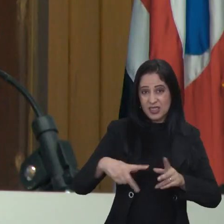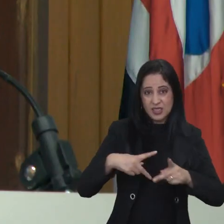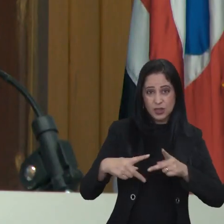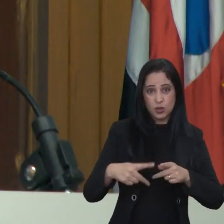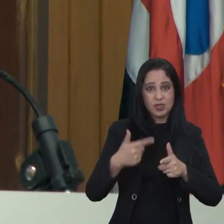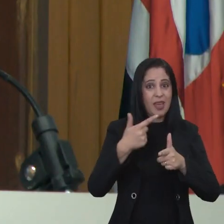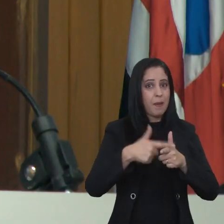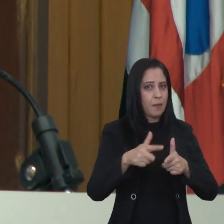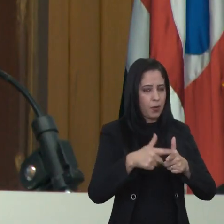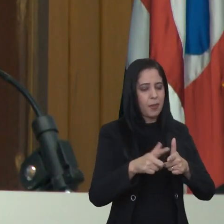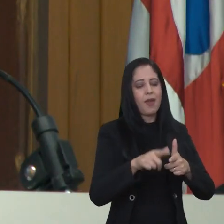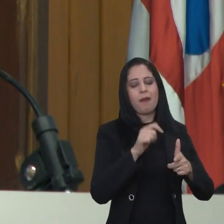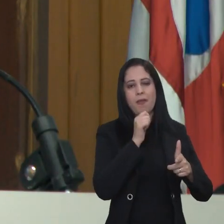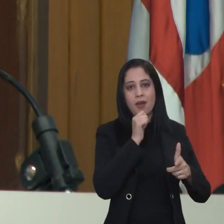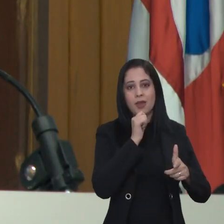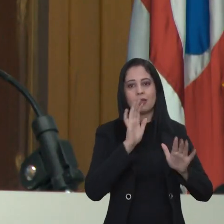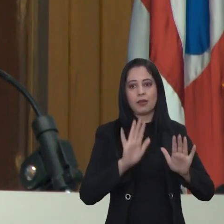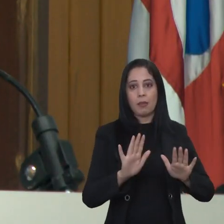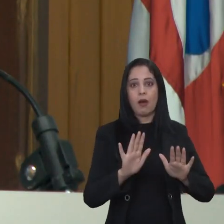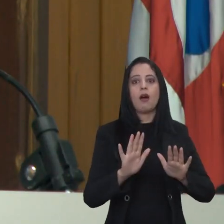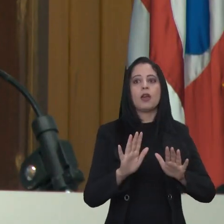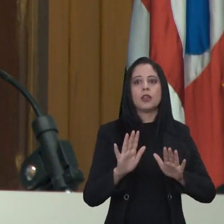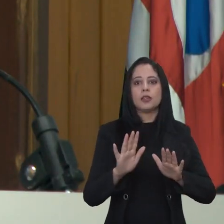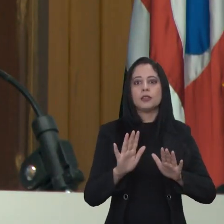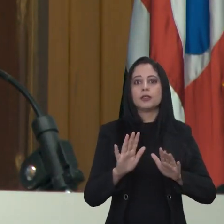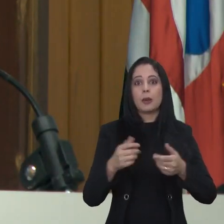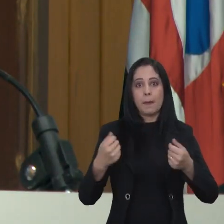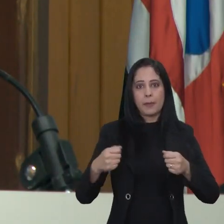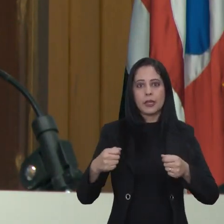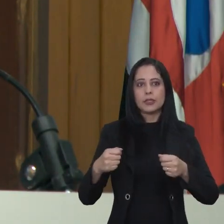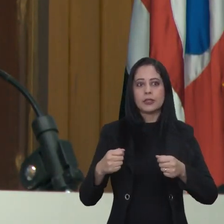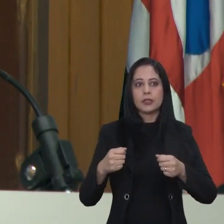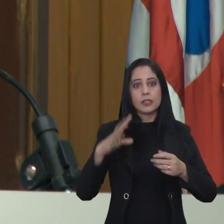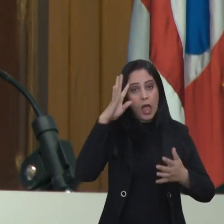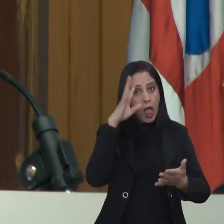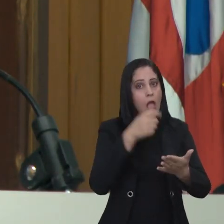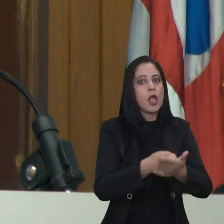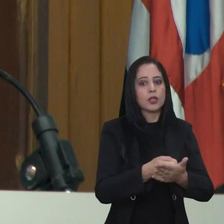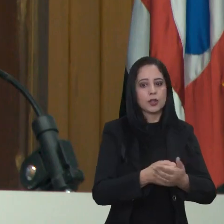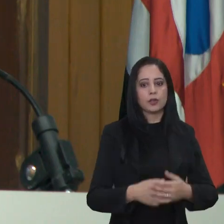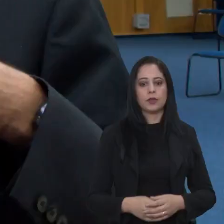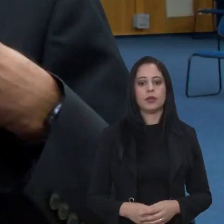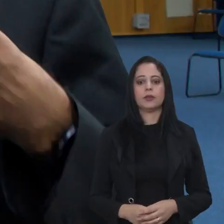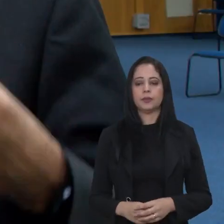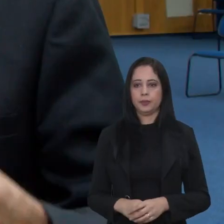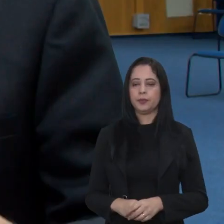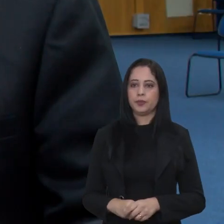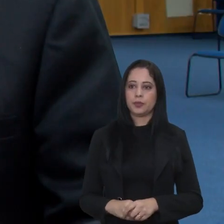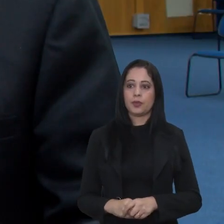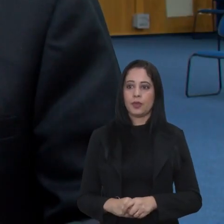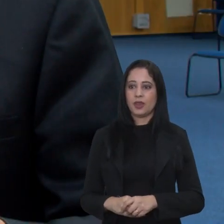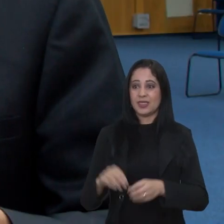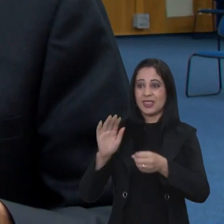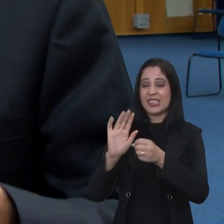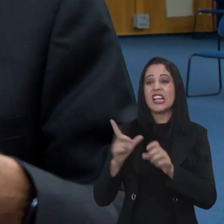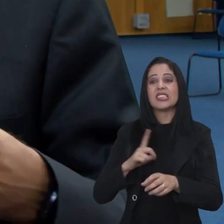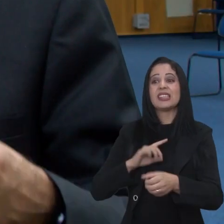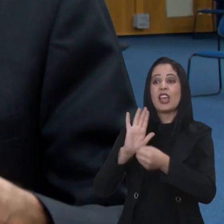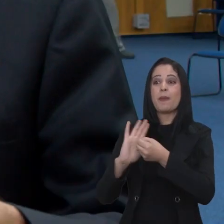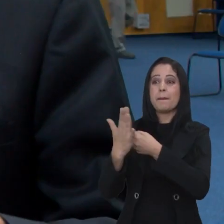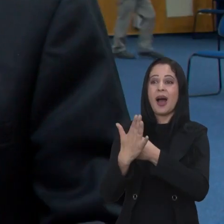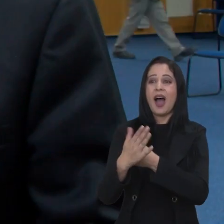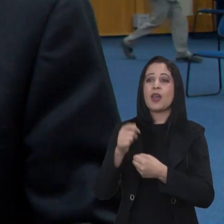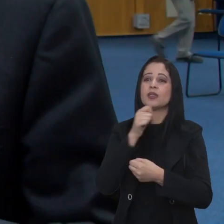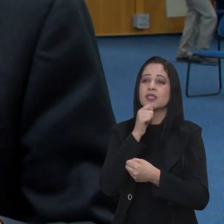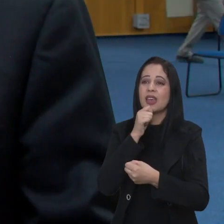município, porém, é preciso que o poder público tenha prioridade na busca de soluções. A regularização em São José ainda,